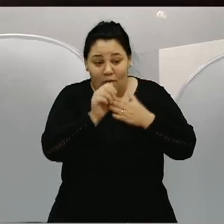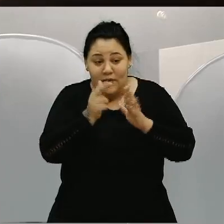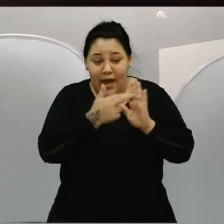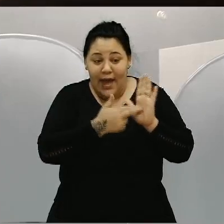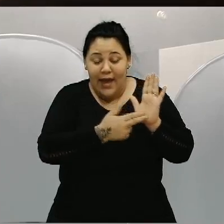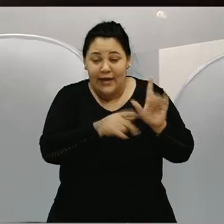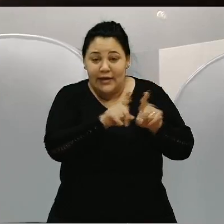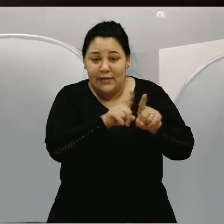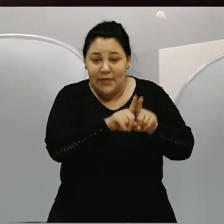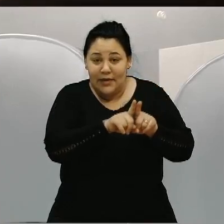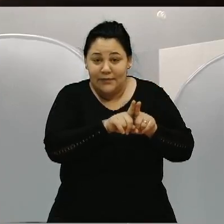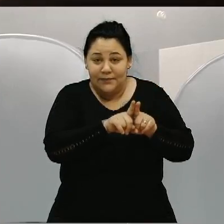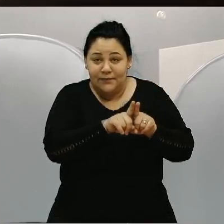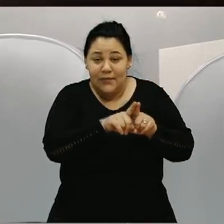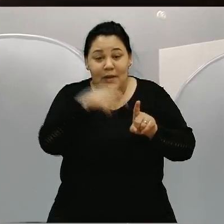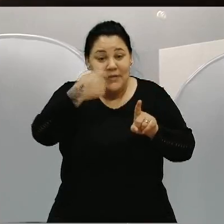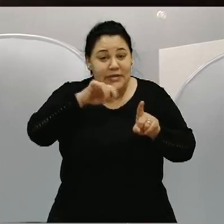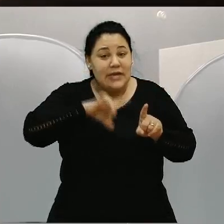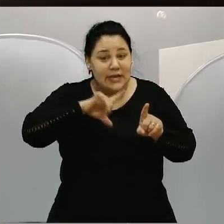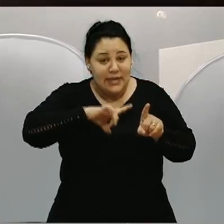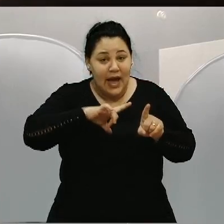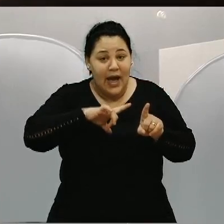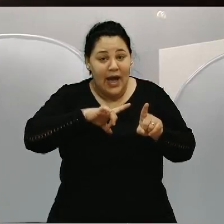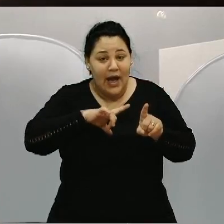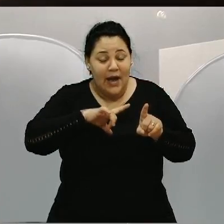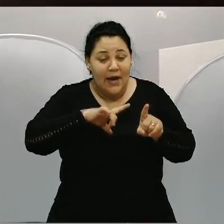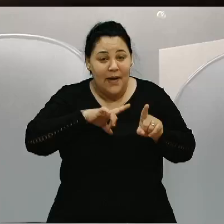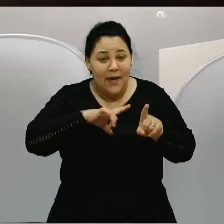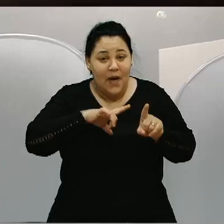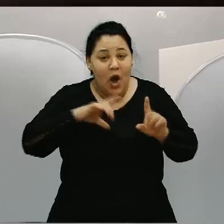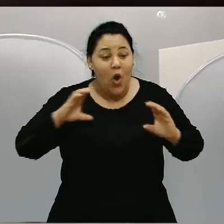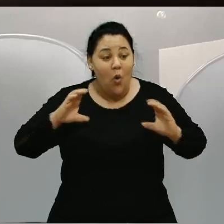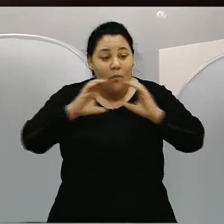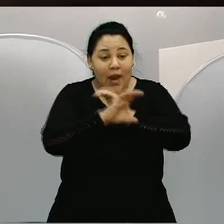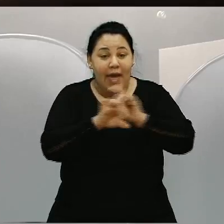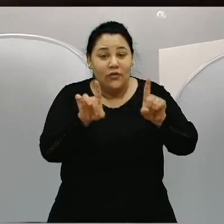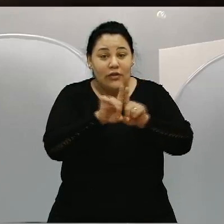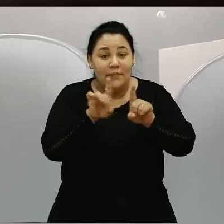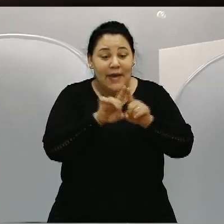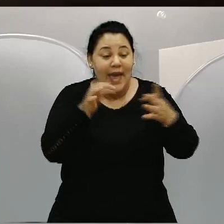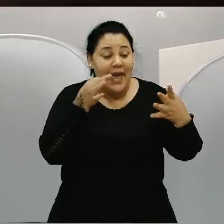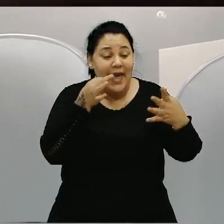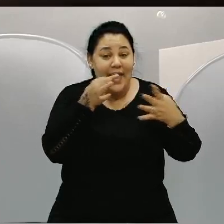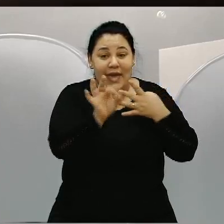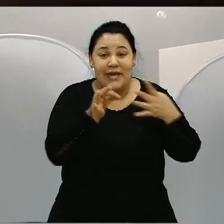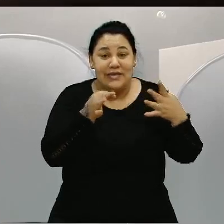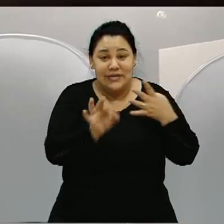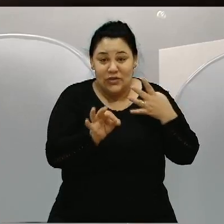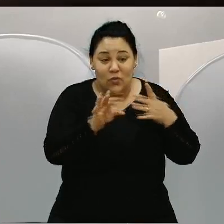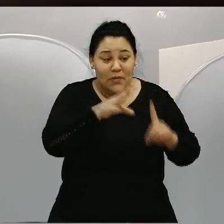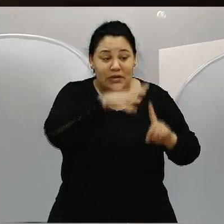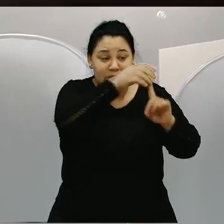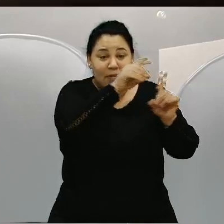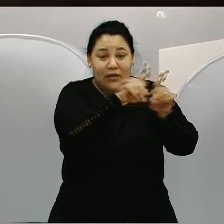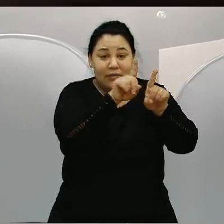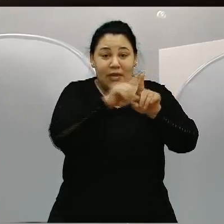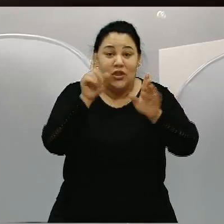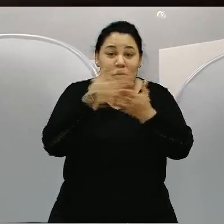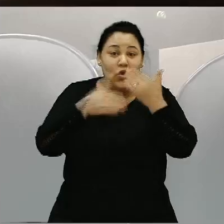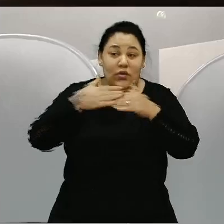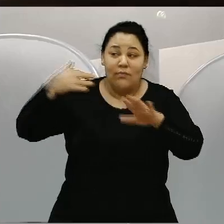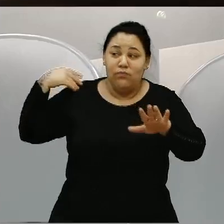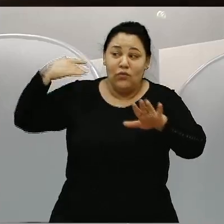regimentais, vir acompanhado como requisito essencial desses circunstanciada a biografia